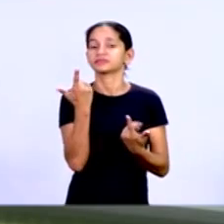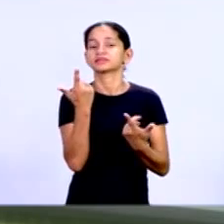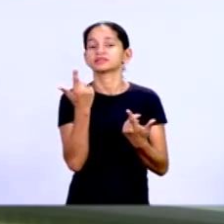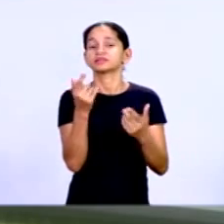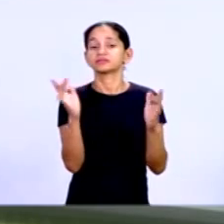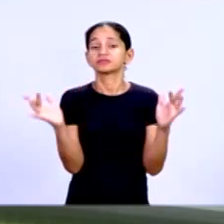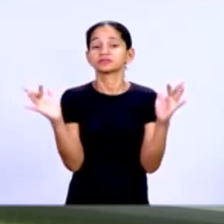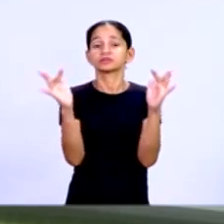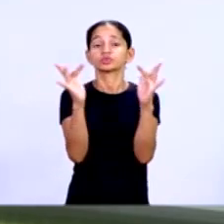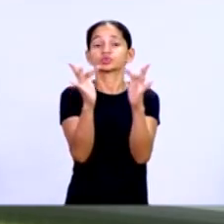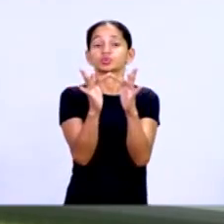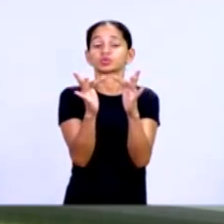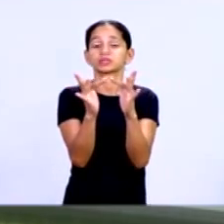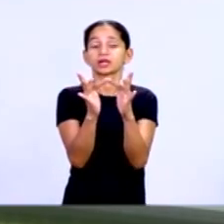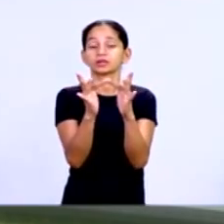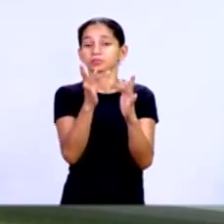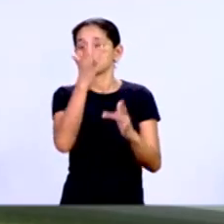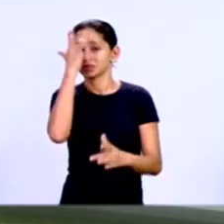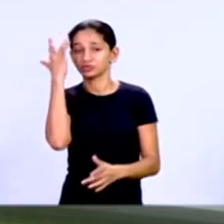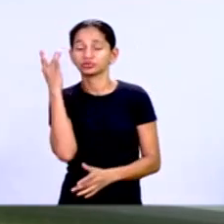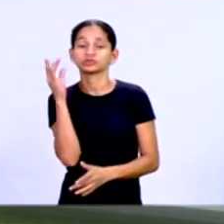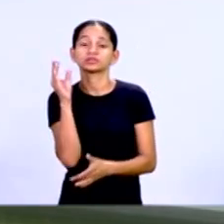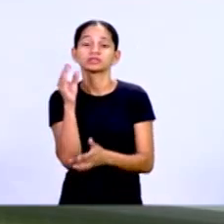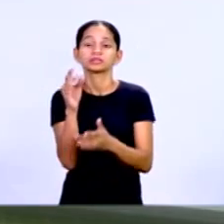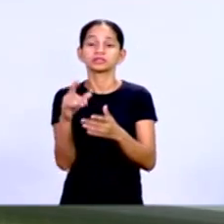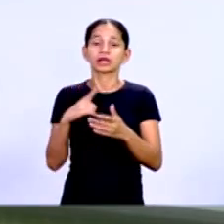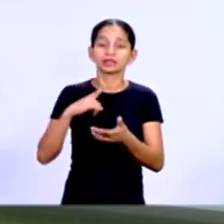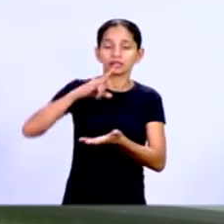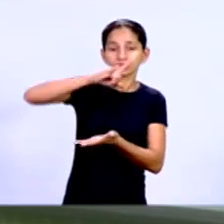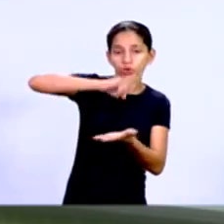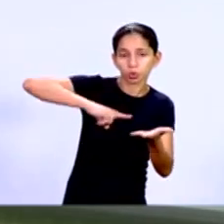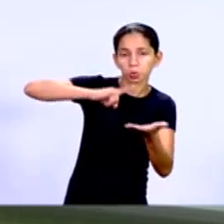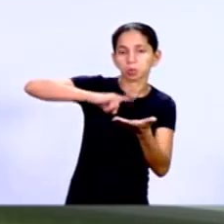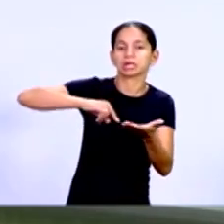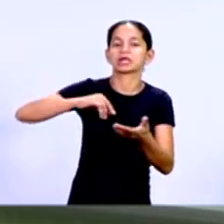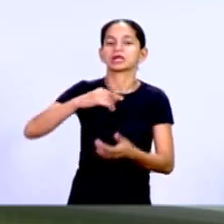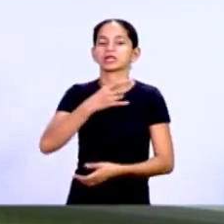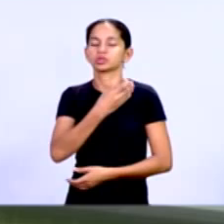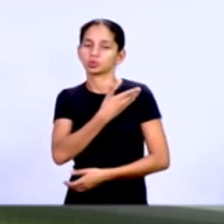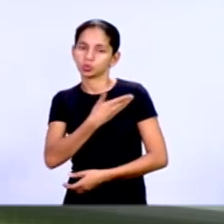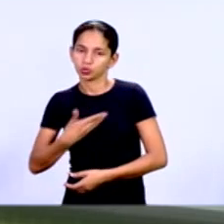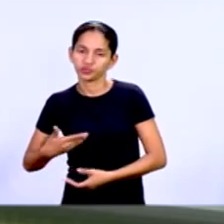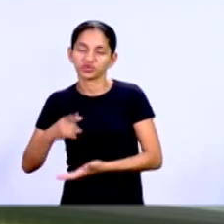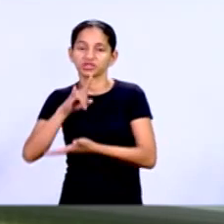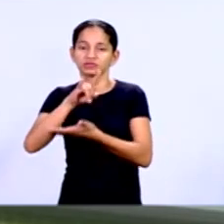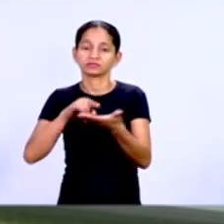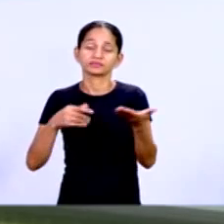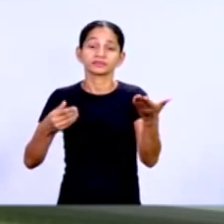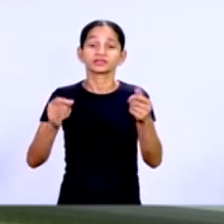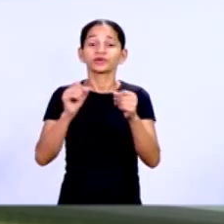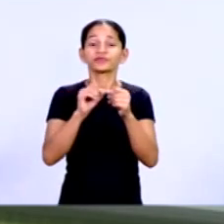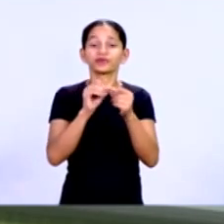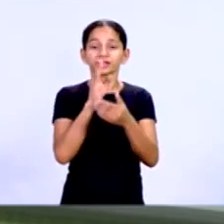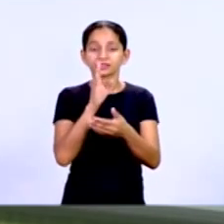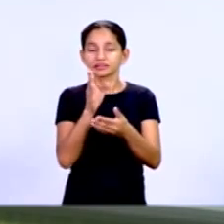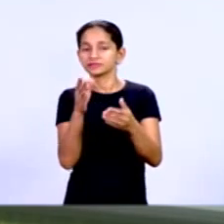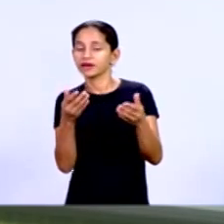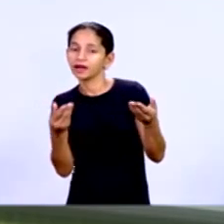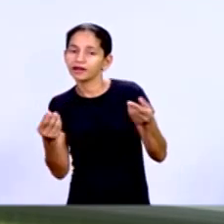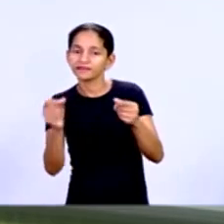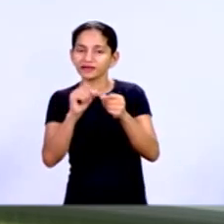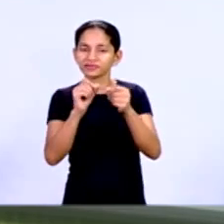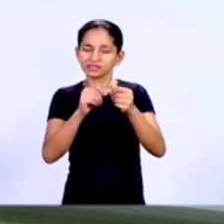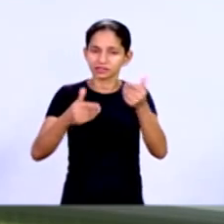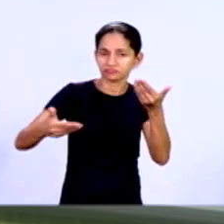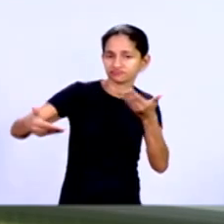em contato com quem está fornecendo o título, quem está fornecendo ações. Então eles funcionam como intermediários, né? Ele vai buscar